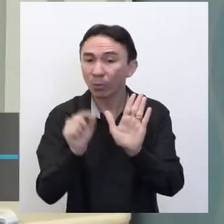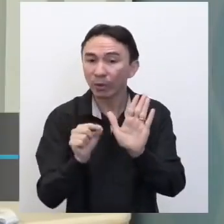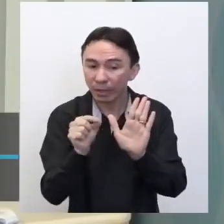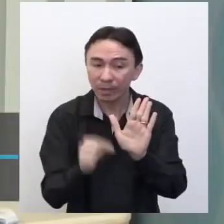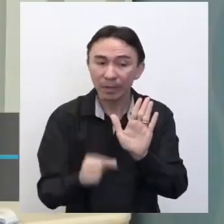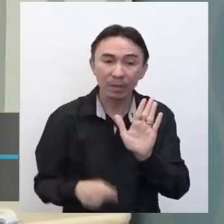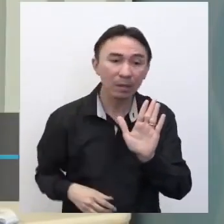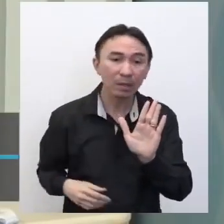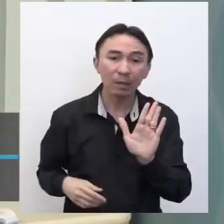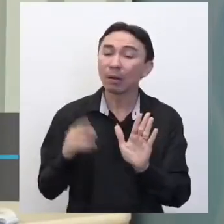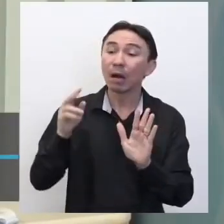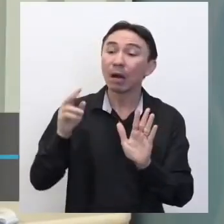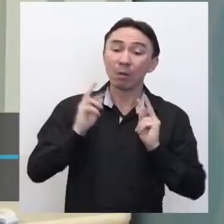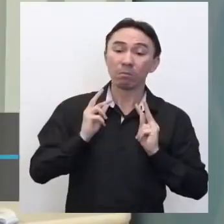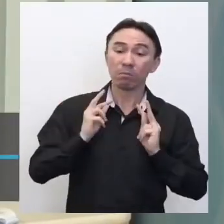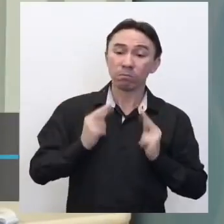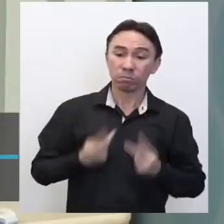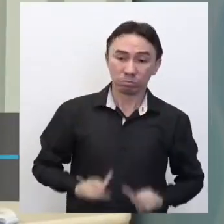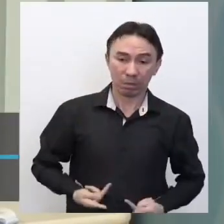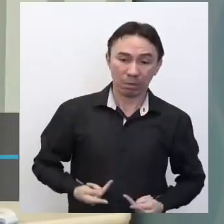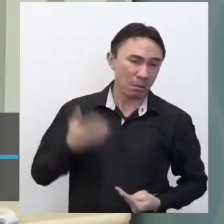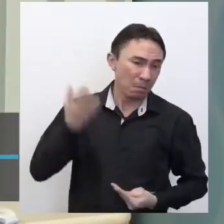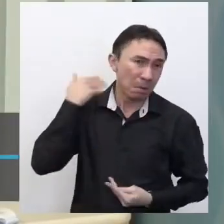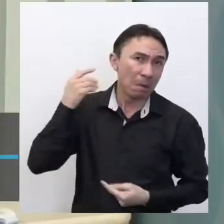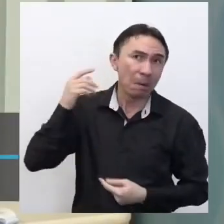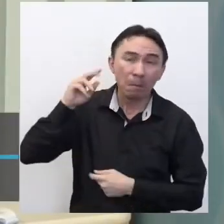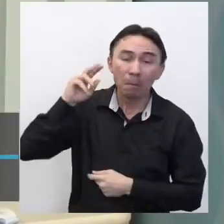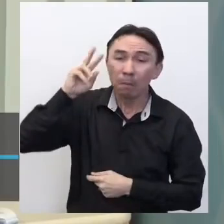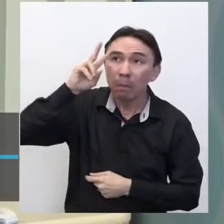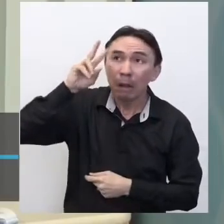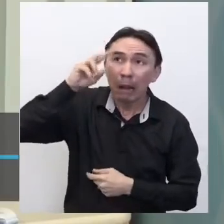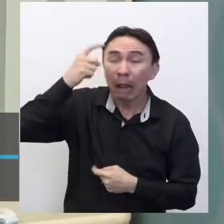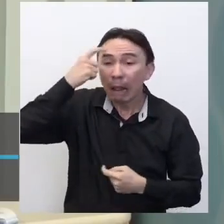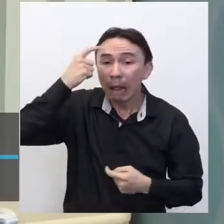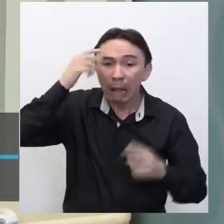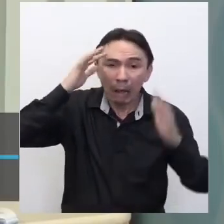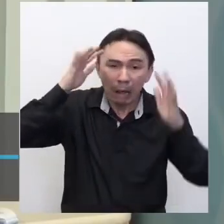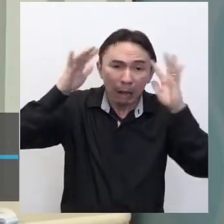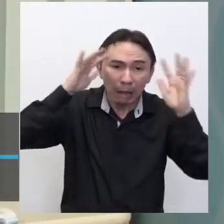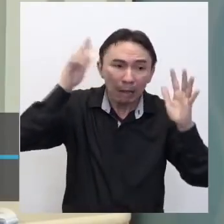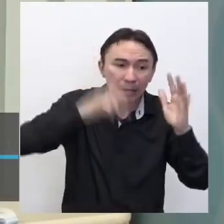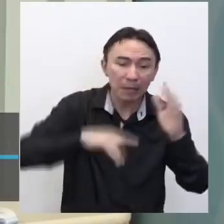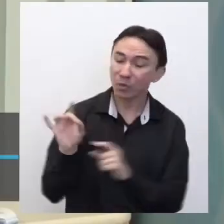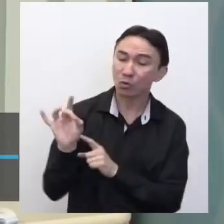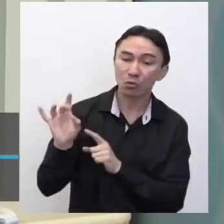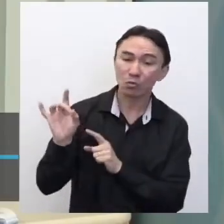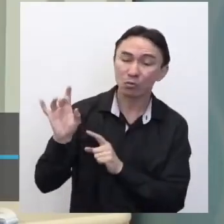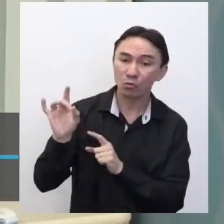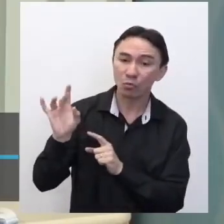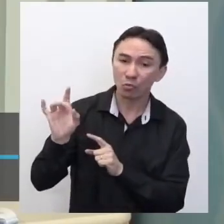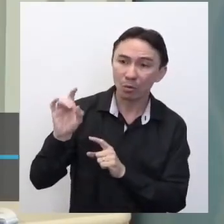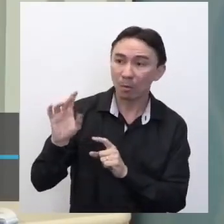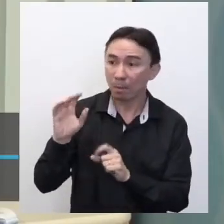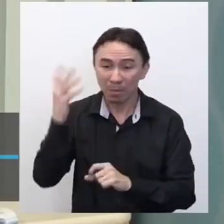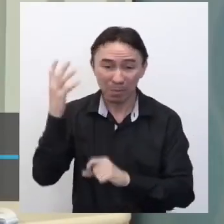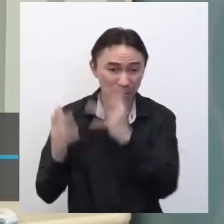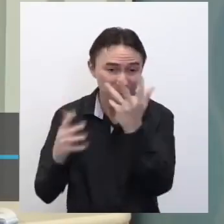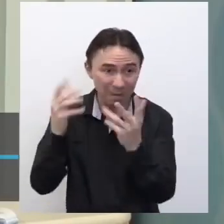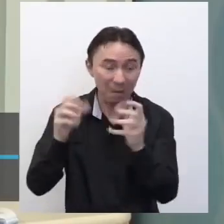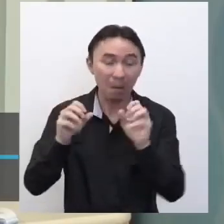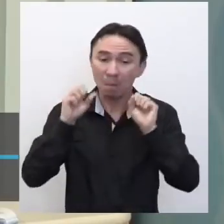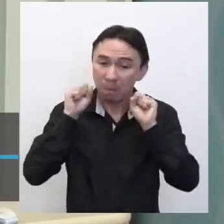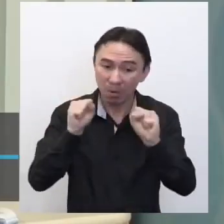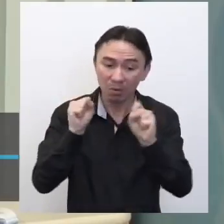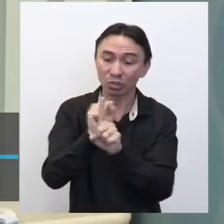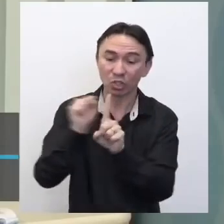humanidade sempre pensou nessas ideias de que a natureza pode determinar comportamentos sociais. E